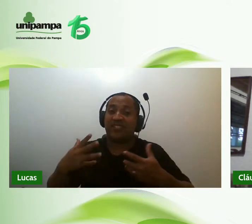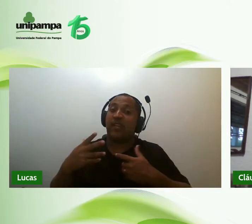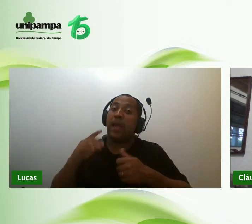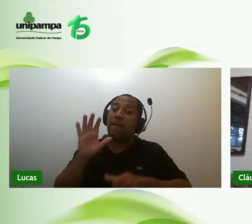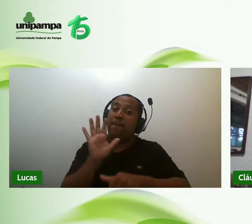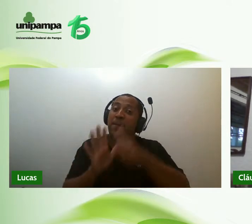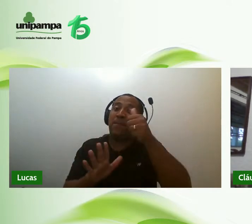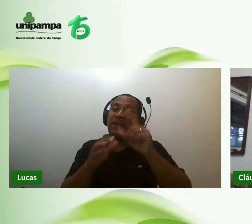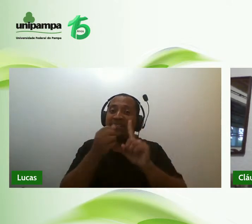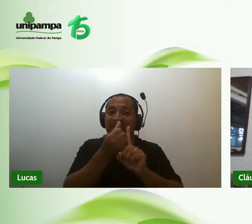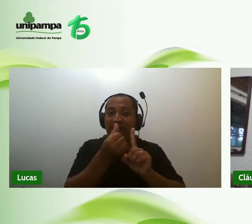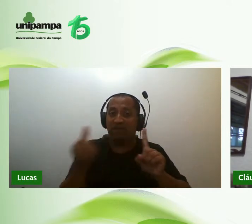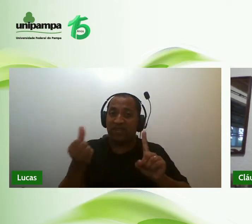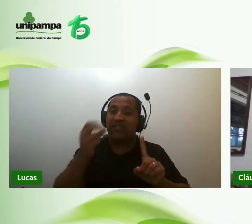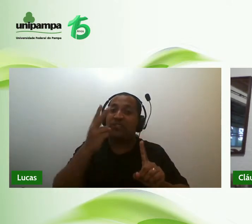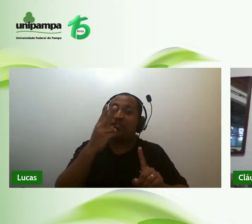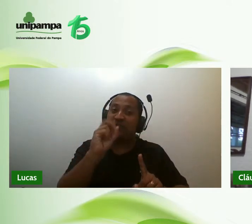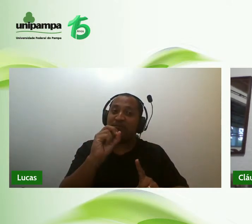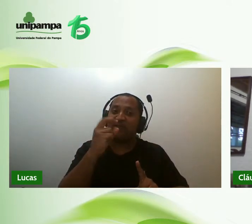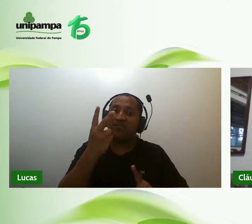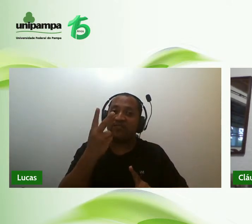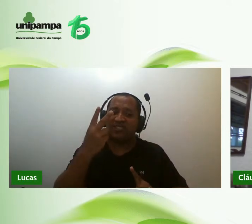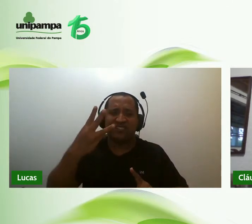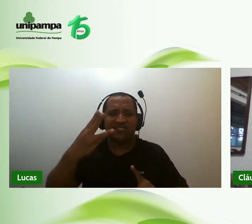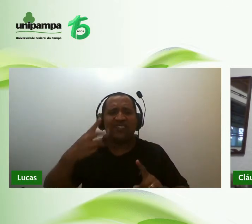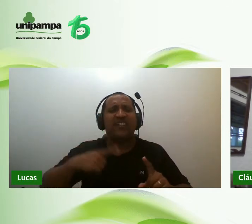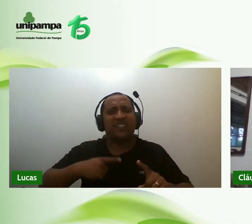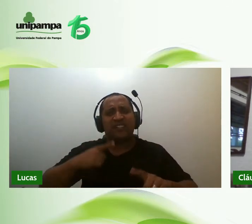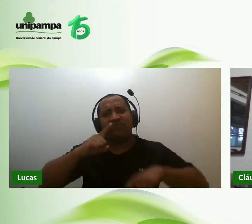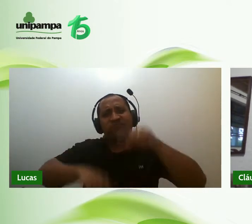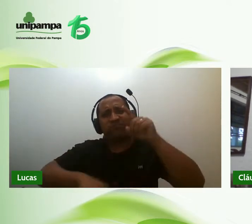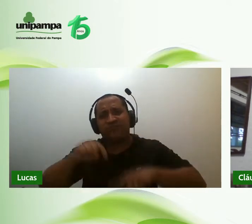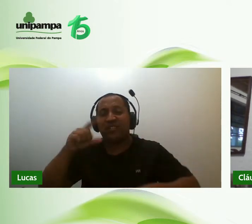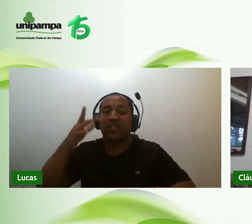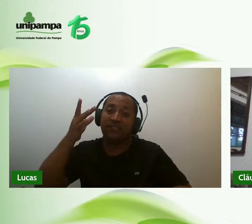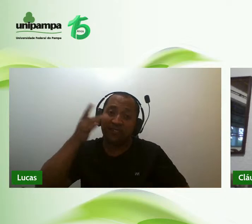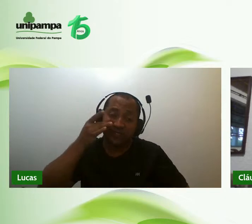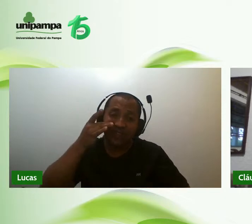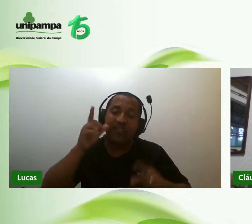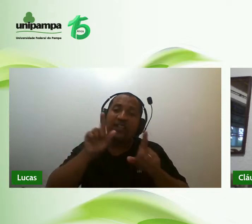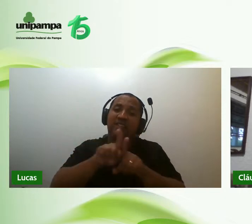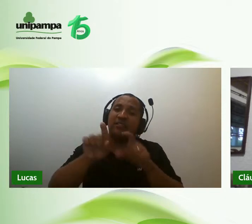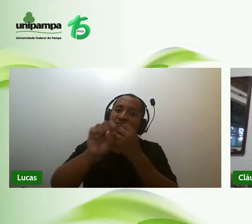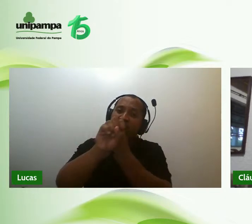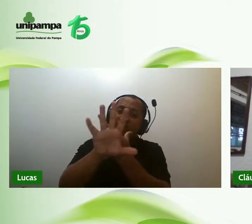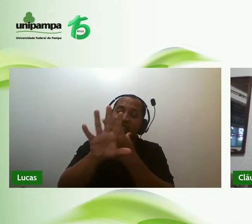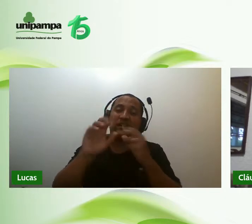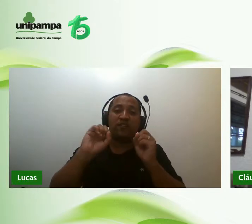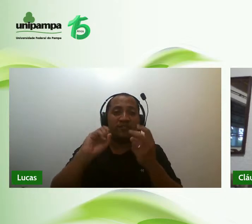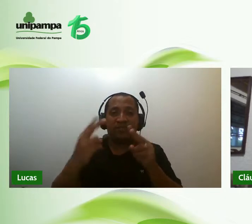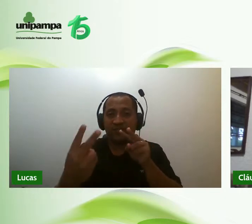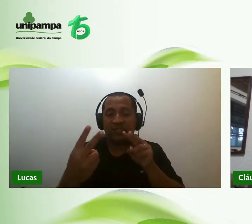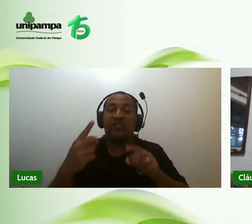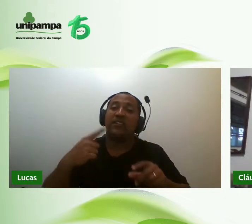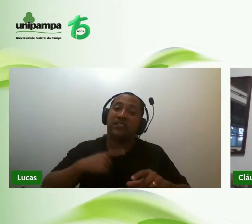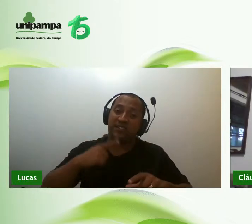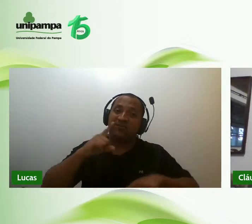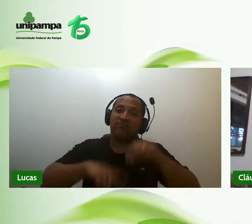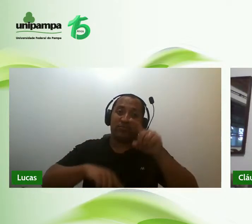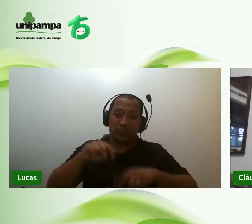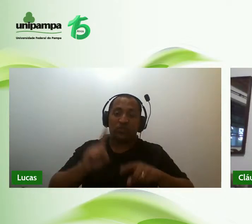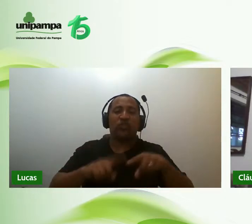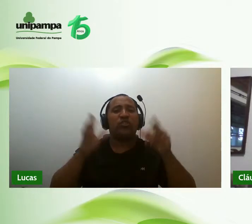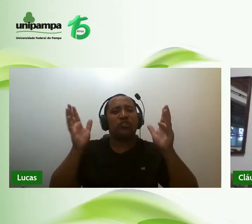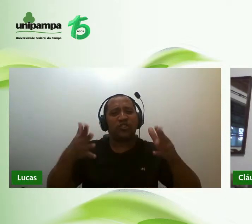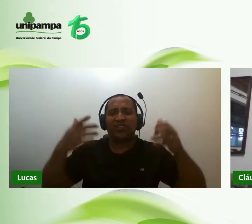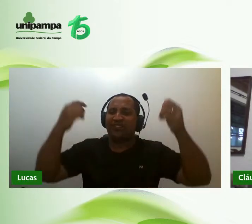semestre letivo 2023, repleta de atividades presenciais, híbridas e virtuais, atividades algumas já